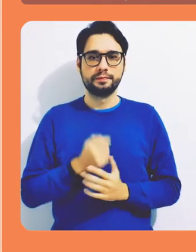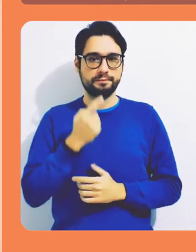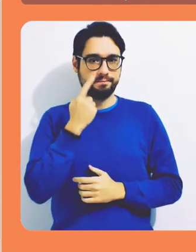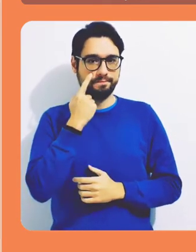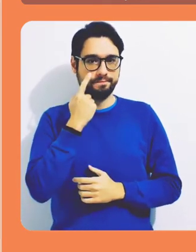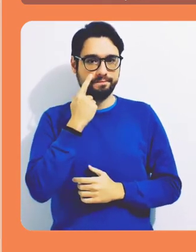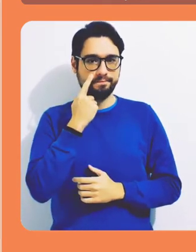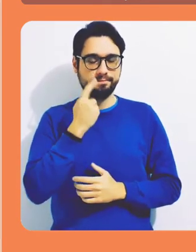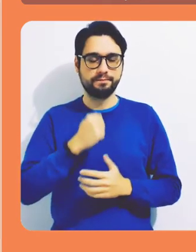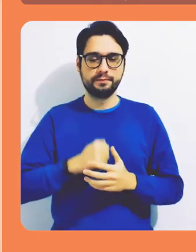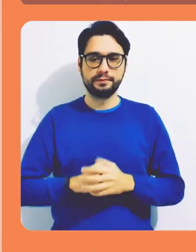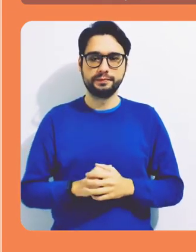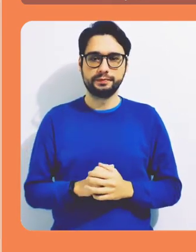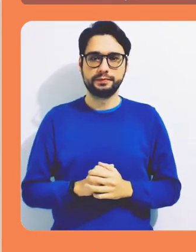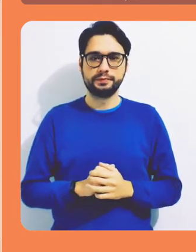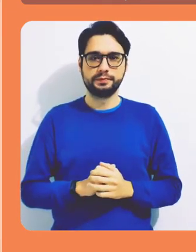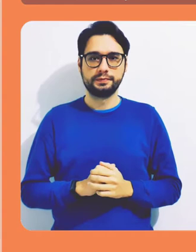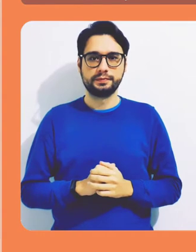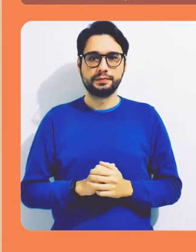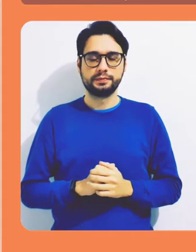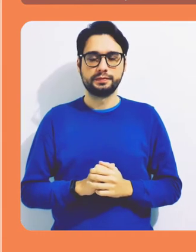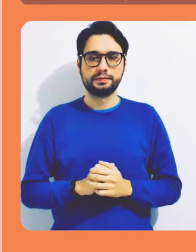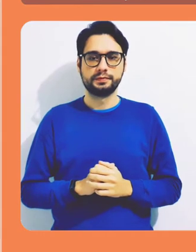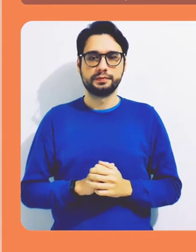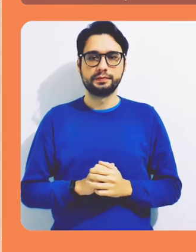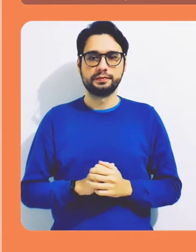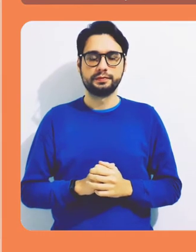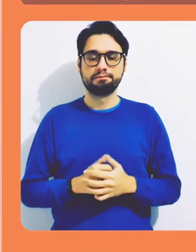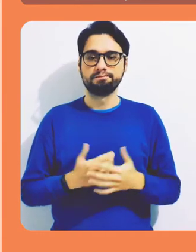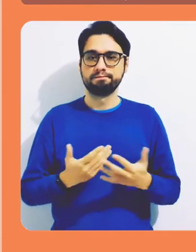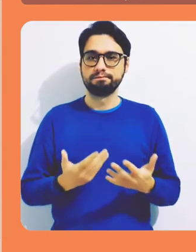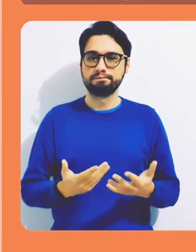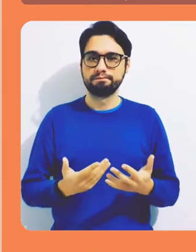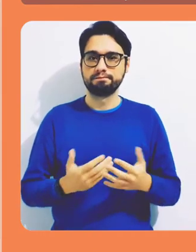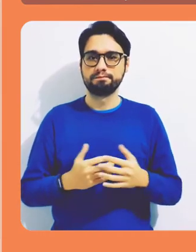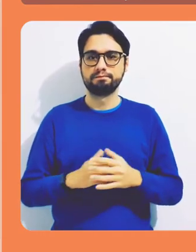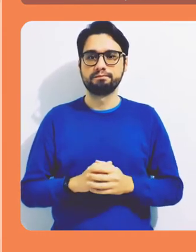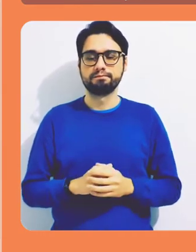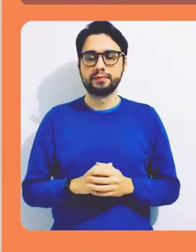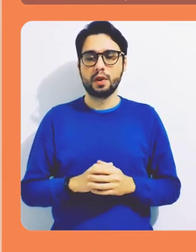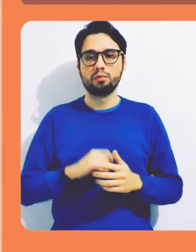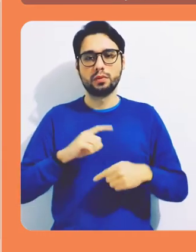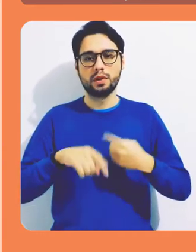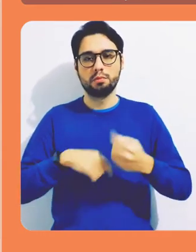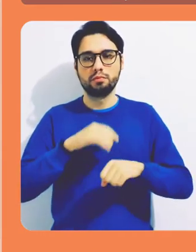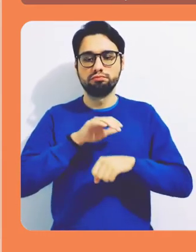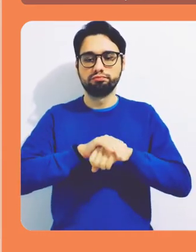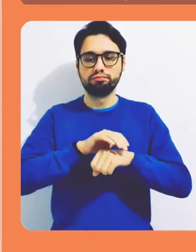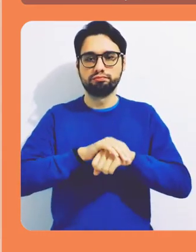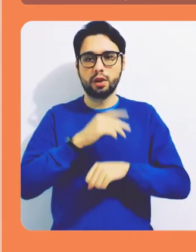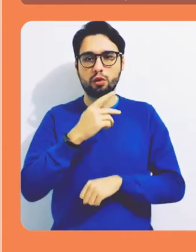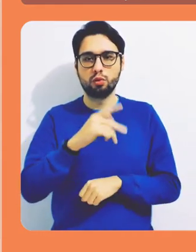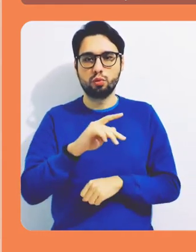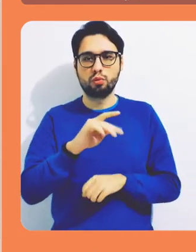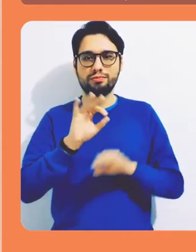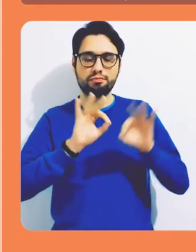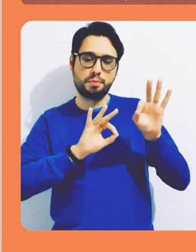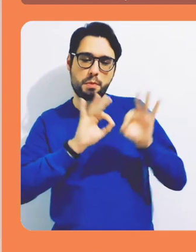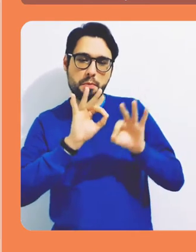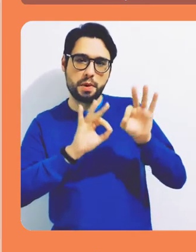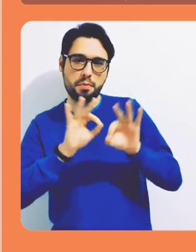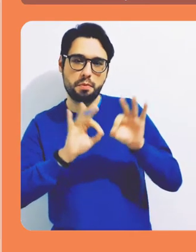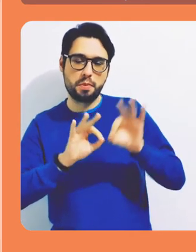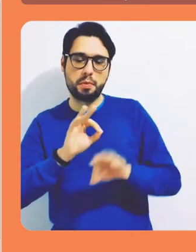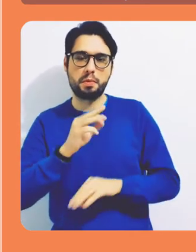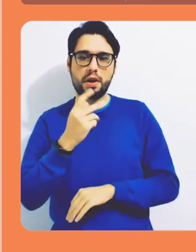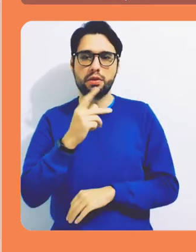Não é essa que eu queria. Eu quero que esse cara aqui fique. Então, assim, depois você faz essa